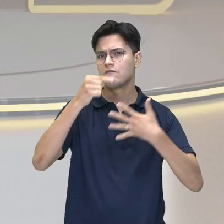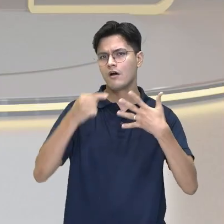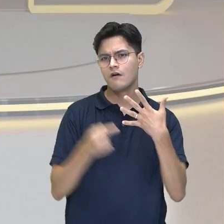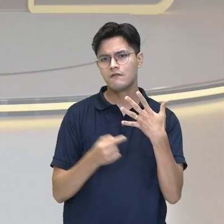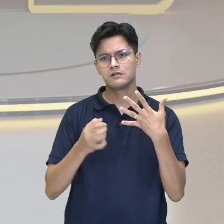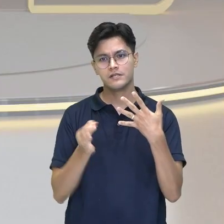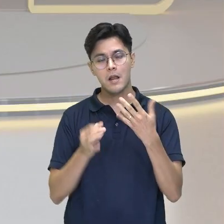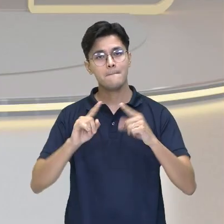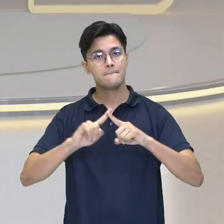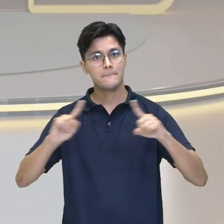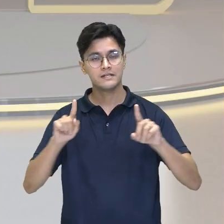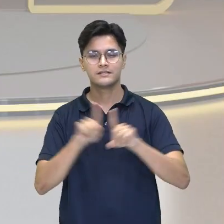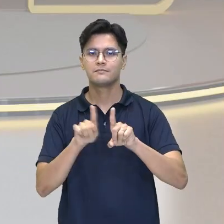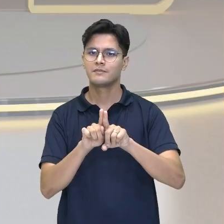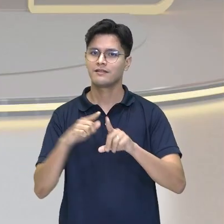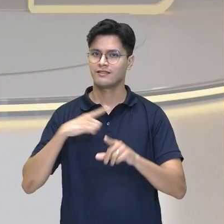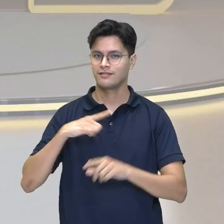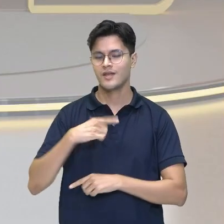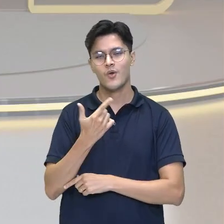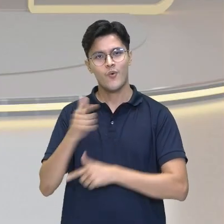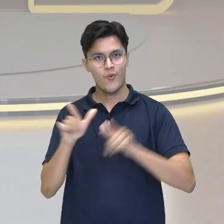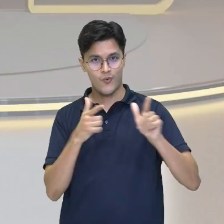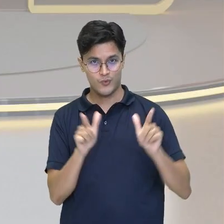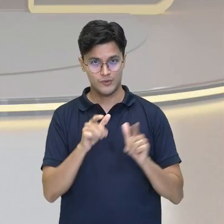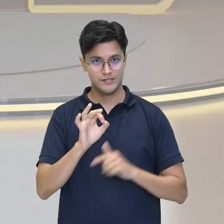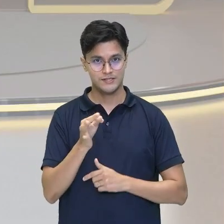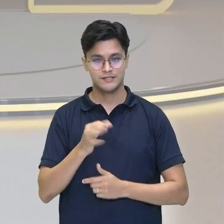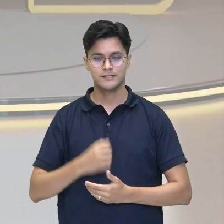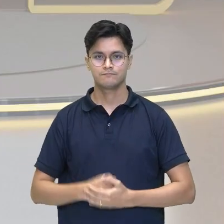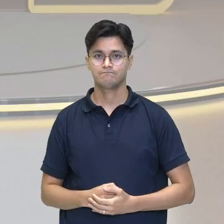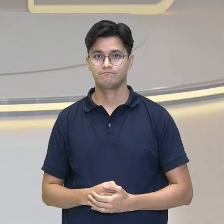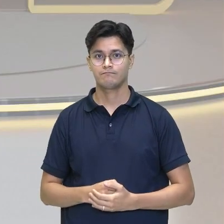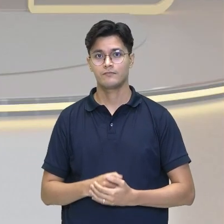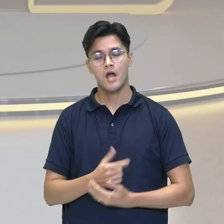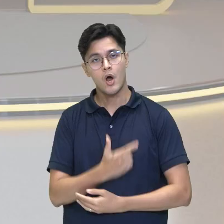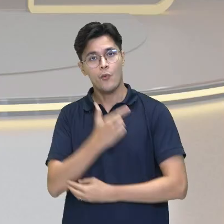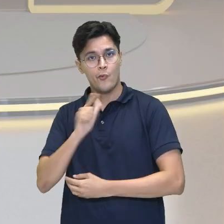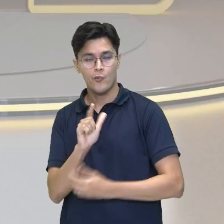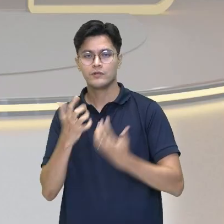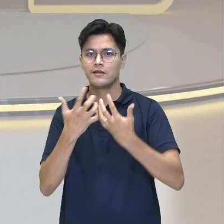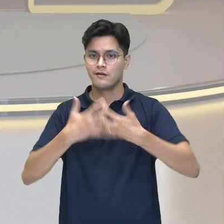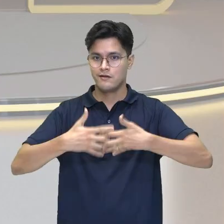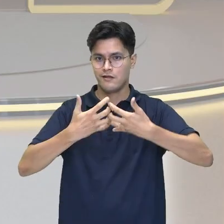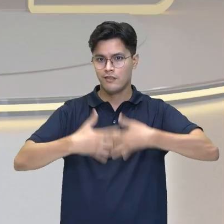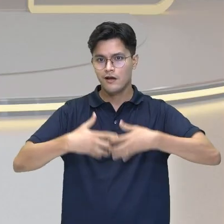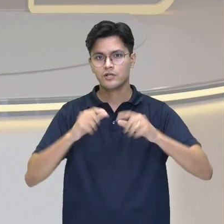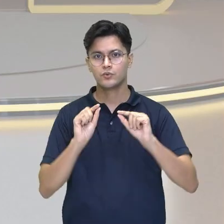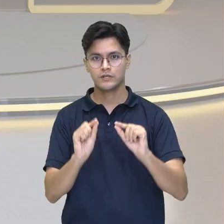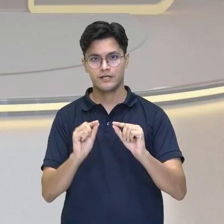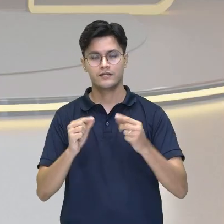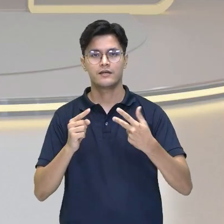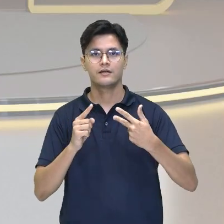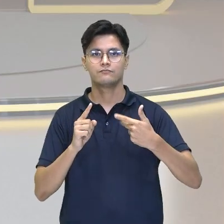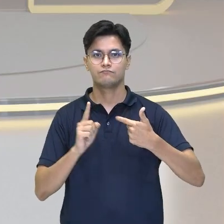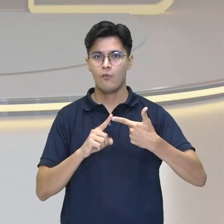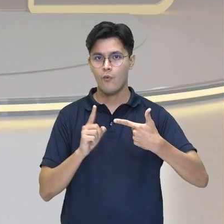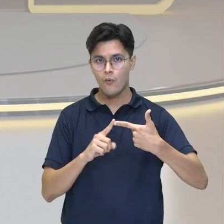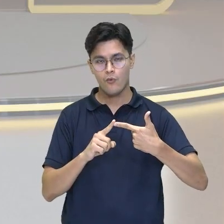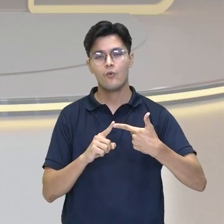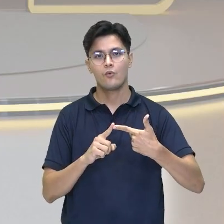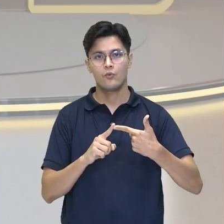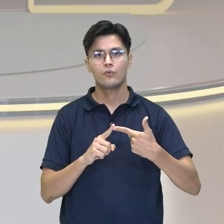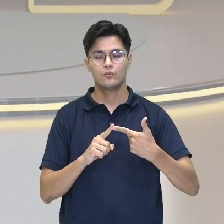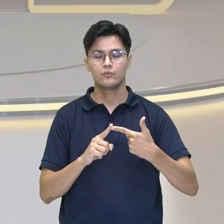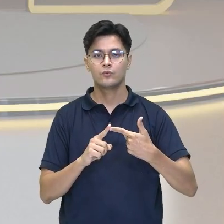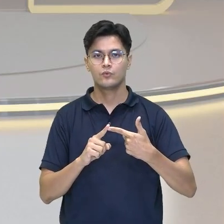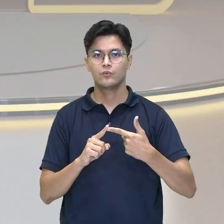engrenagem, né, professora? Isso aí, nós estamos na próxima engrenagem e é o ambiental. E refere-se aos recursos naturais do planeta e